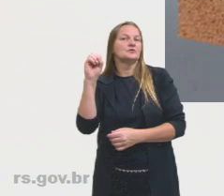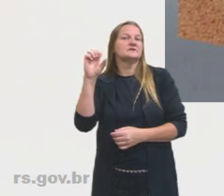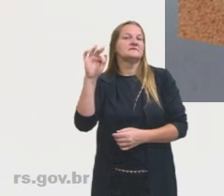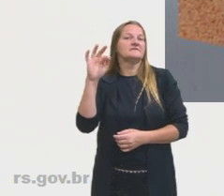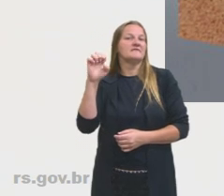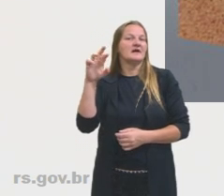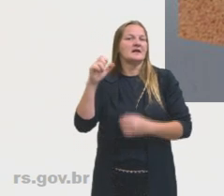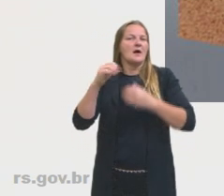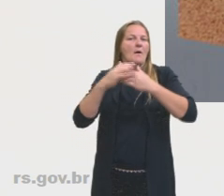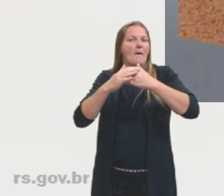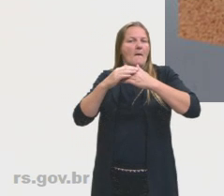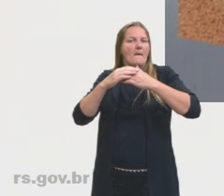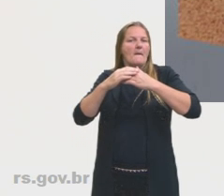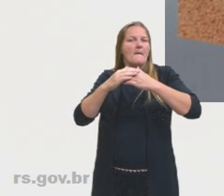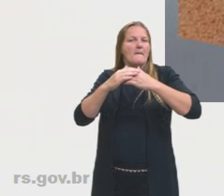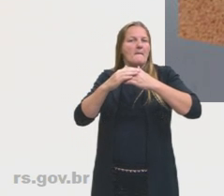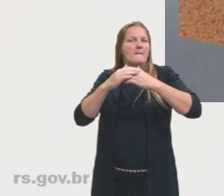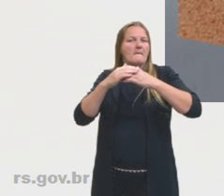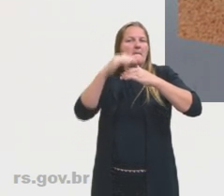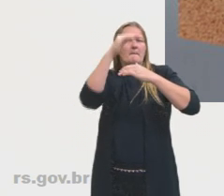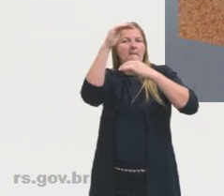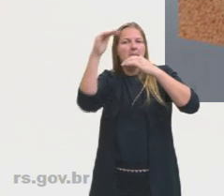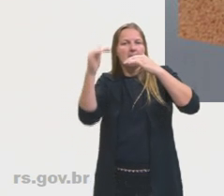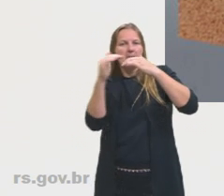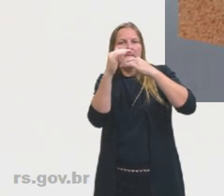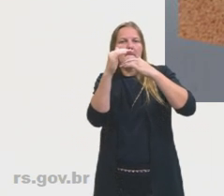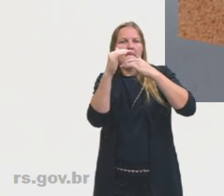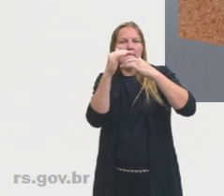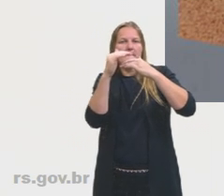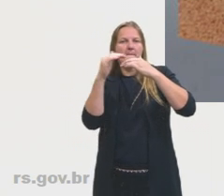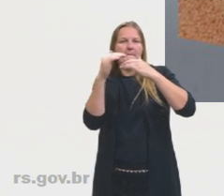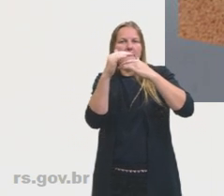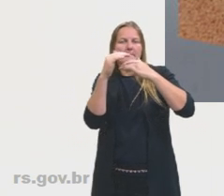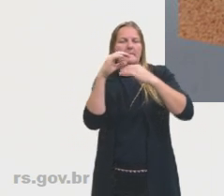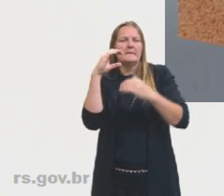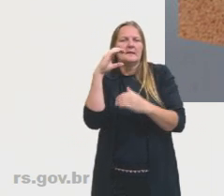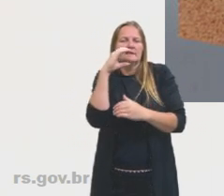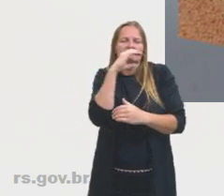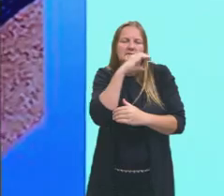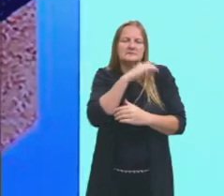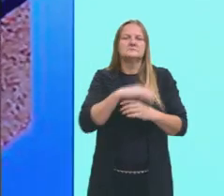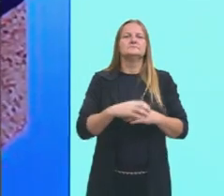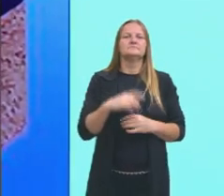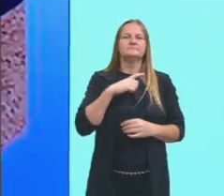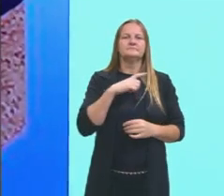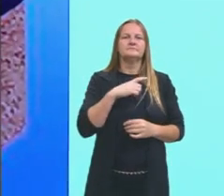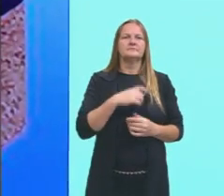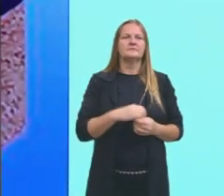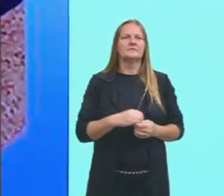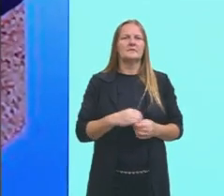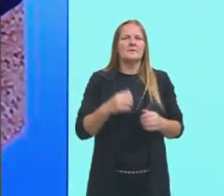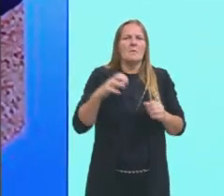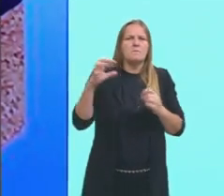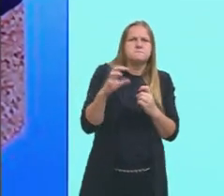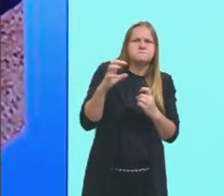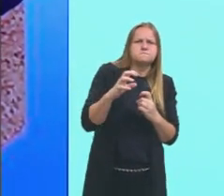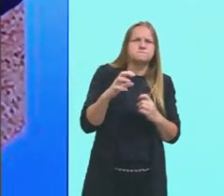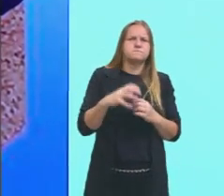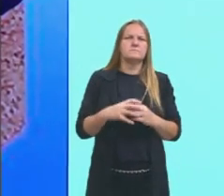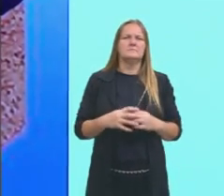é o um pouquinho mais abaixo da litosfera estão é mais quente né aonde nós temos maior pressão